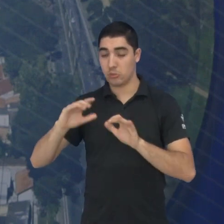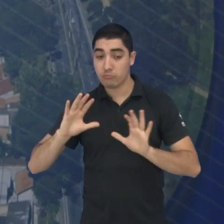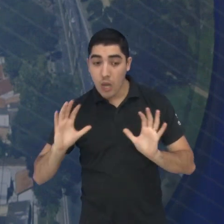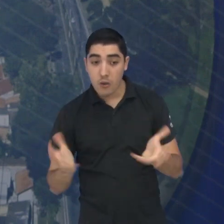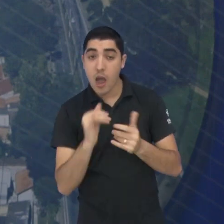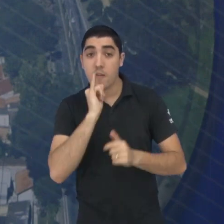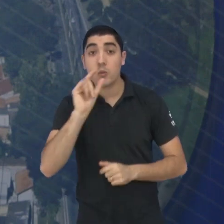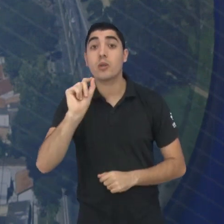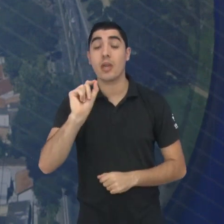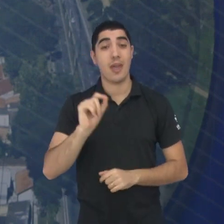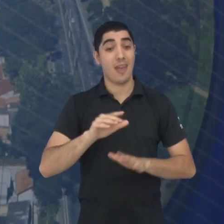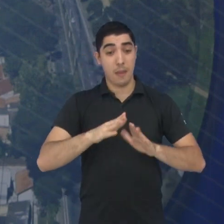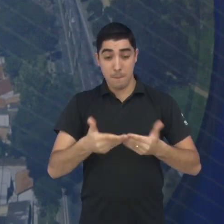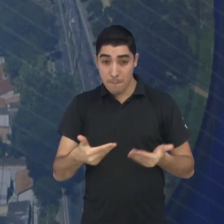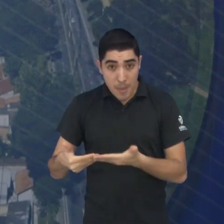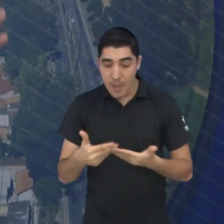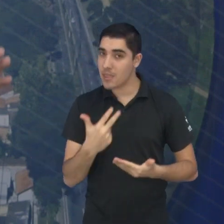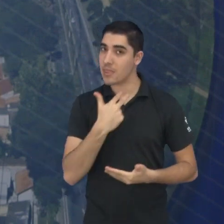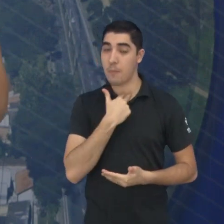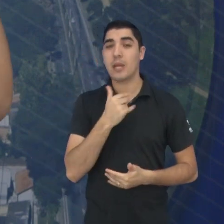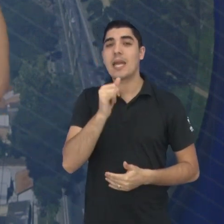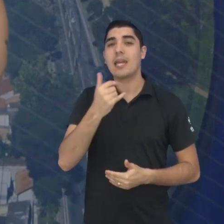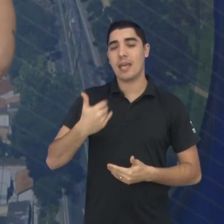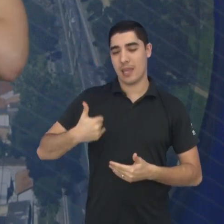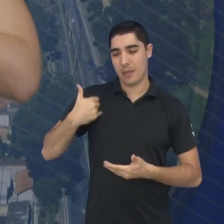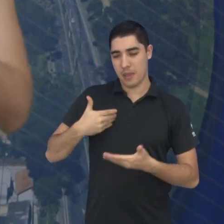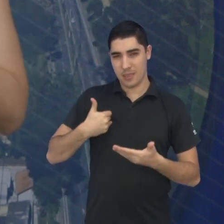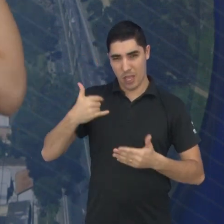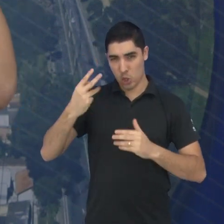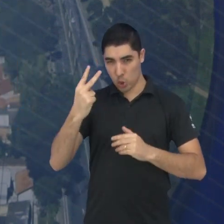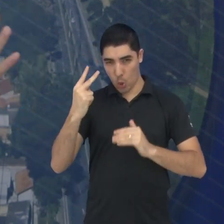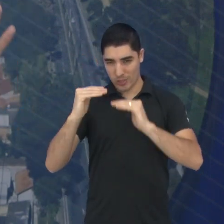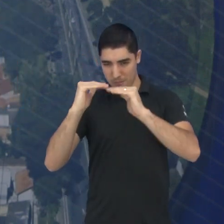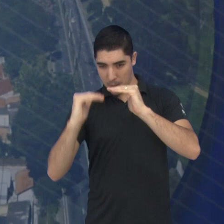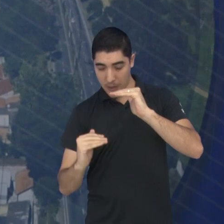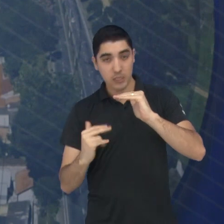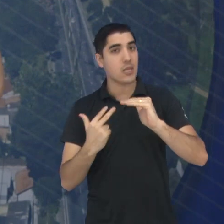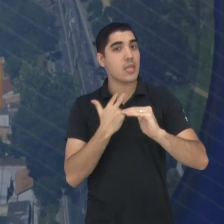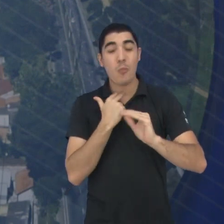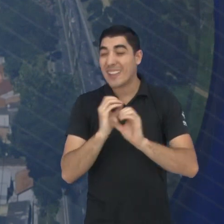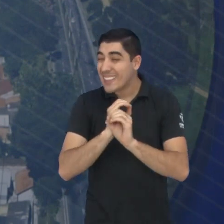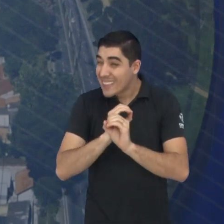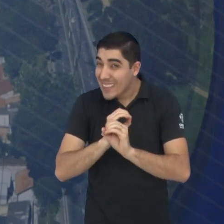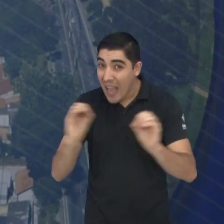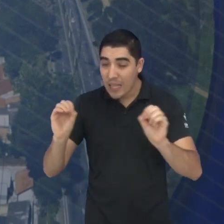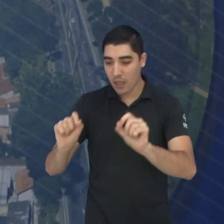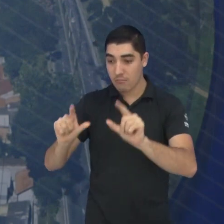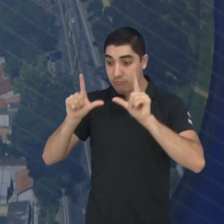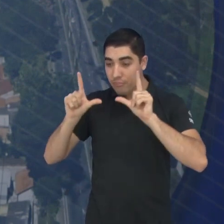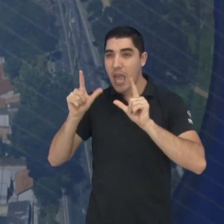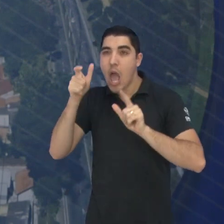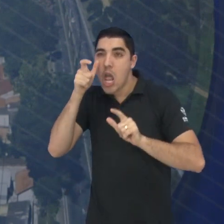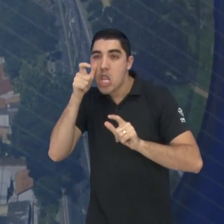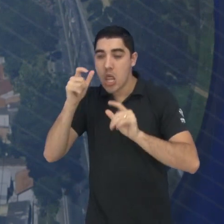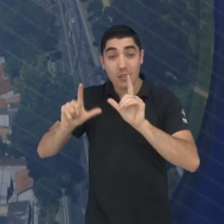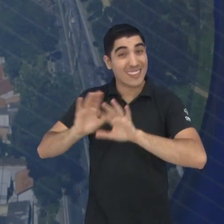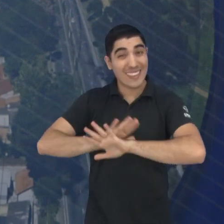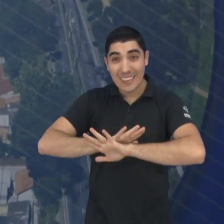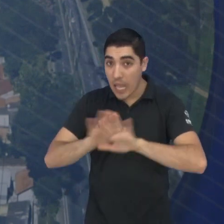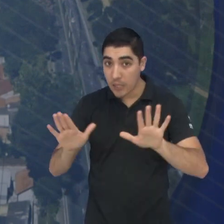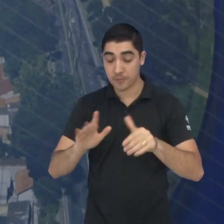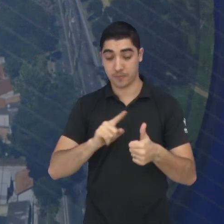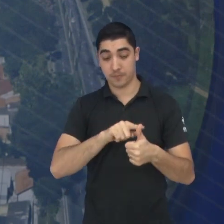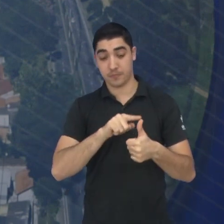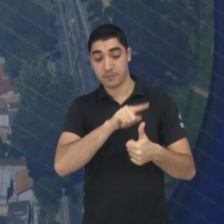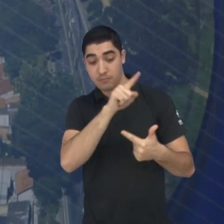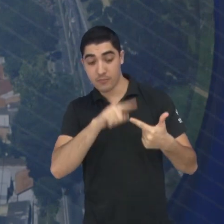seja, crianças menores de 2 anos são zero tela, sem conversa. Já para os maiorzinhos, olha